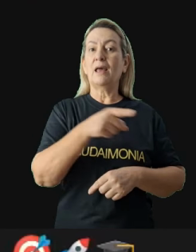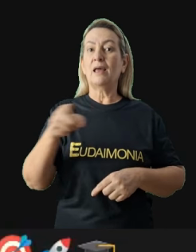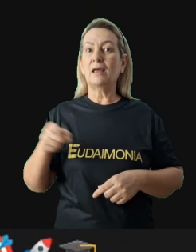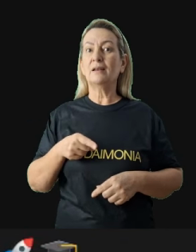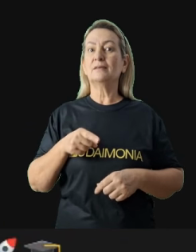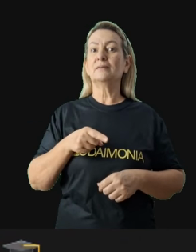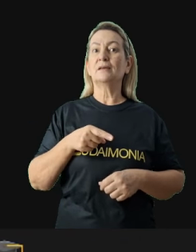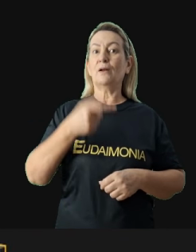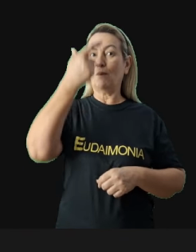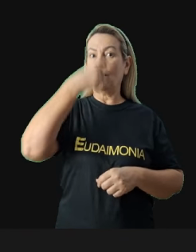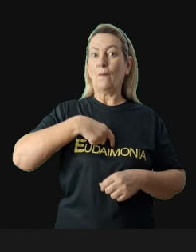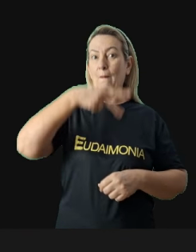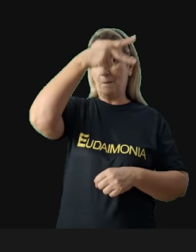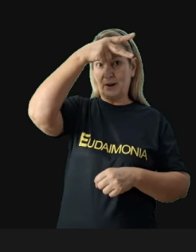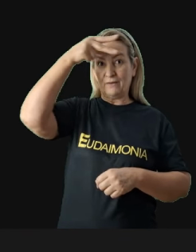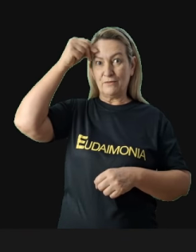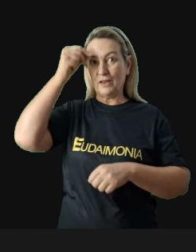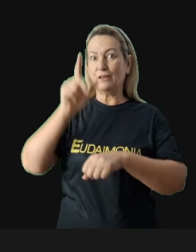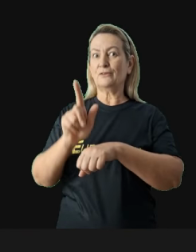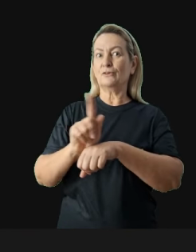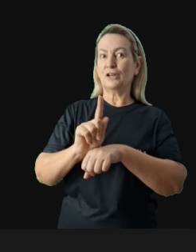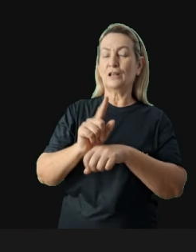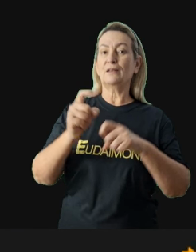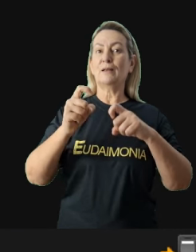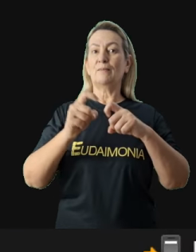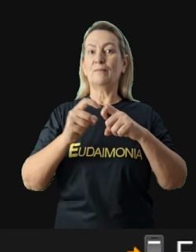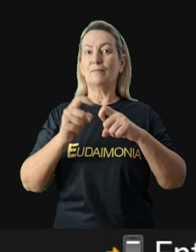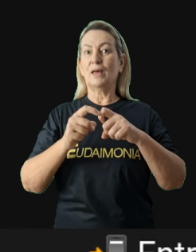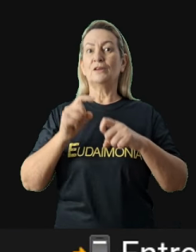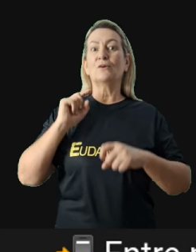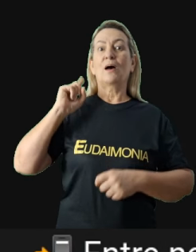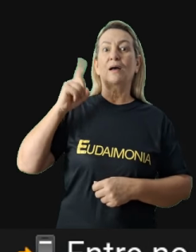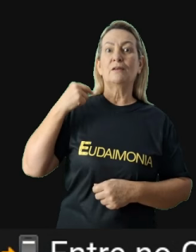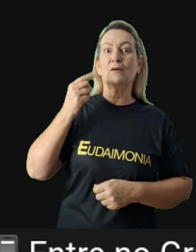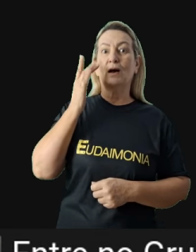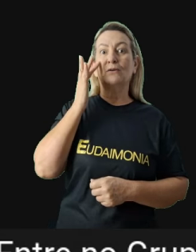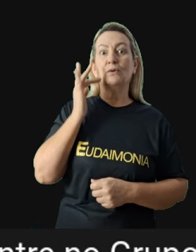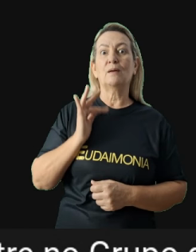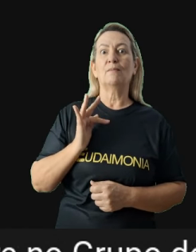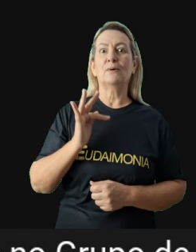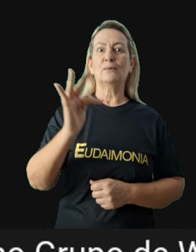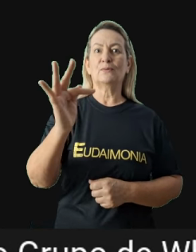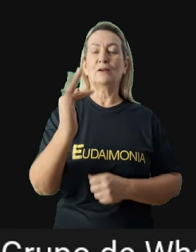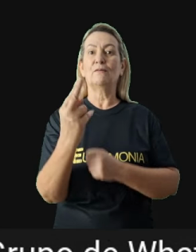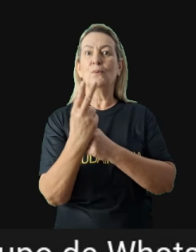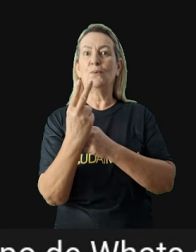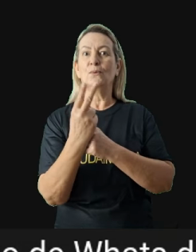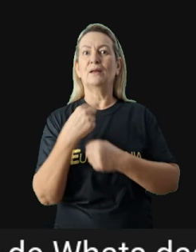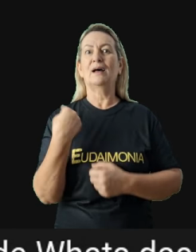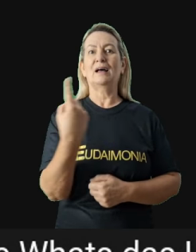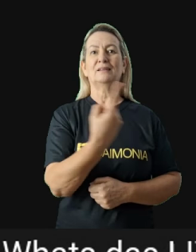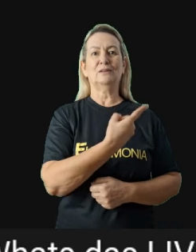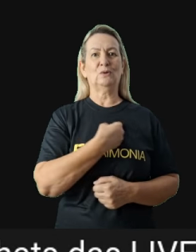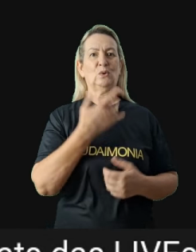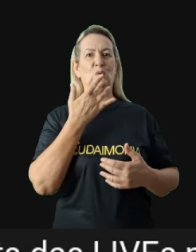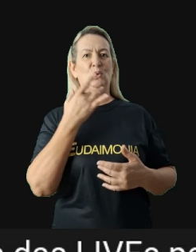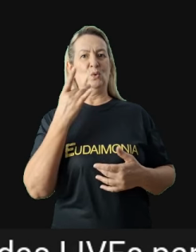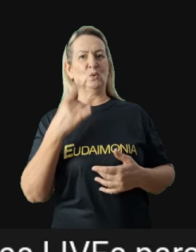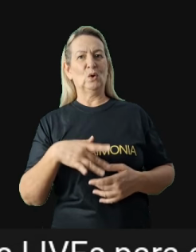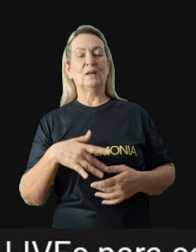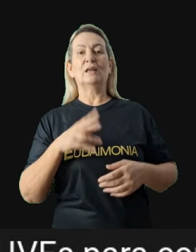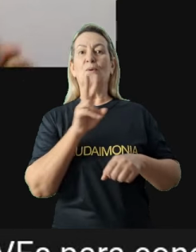uma pessoa mais qualificada. Eu me preocupo muito com isso e posso dizer por quê. Eles serão os prefeitos de amanhã, os gerentes de amanhã, os